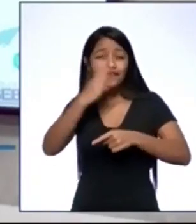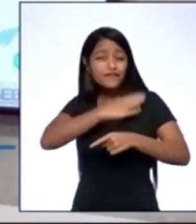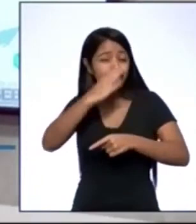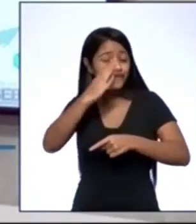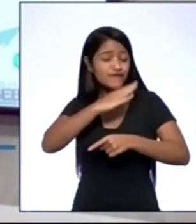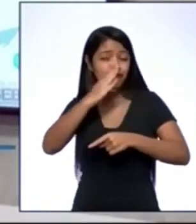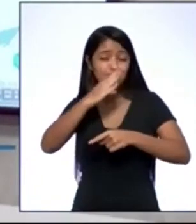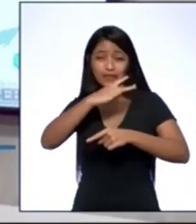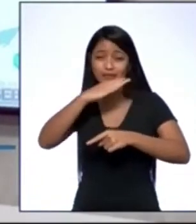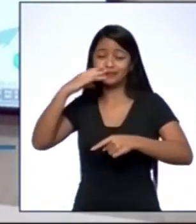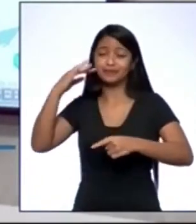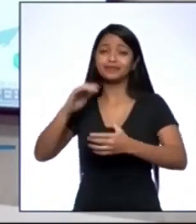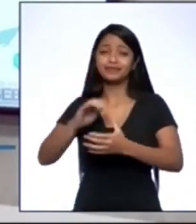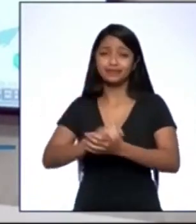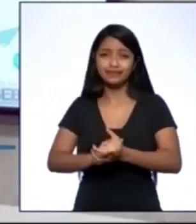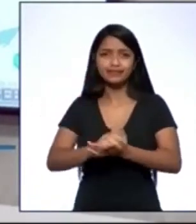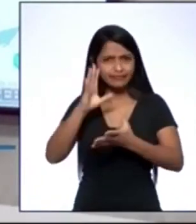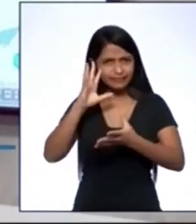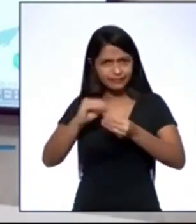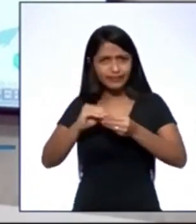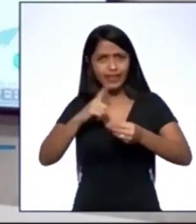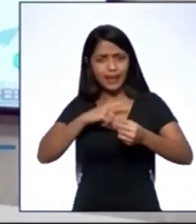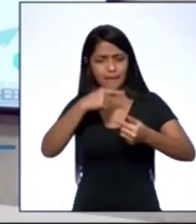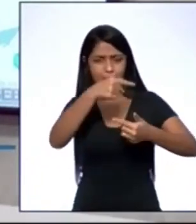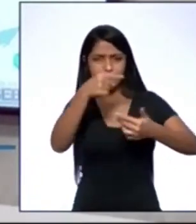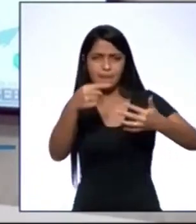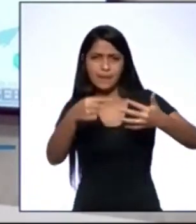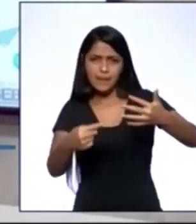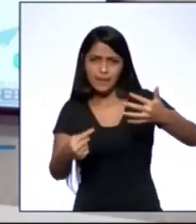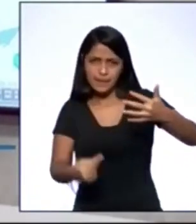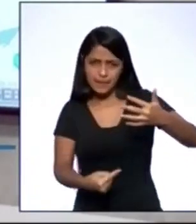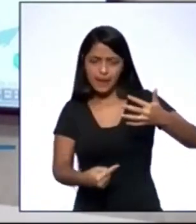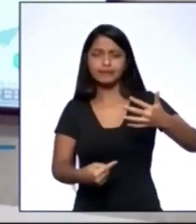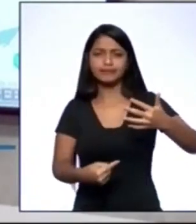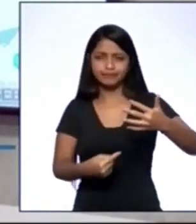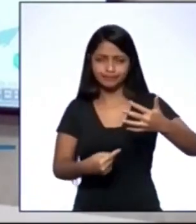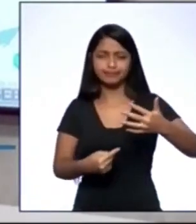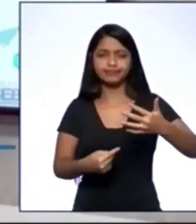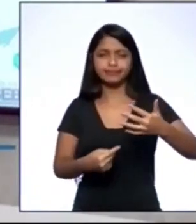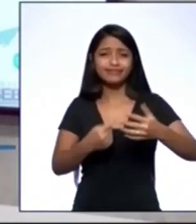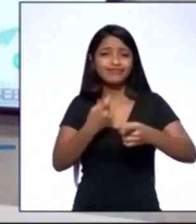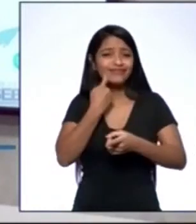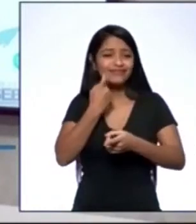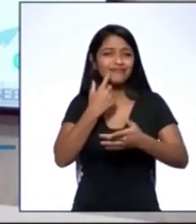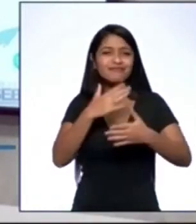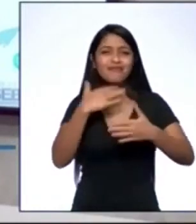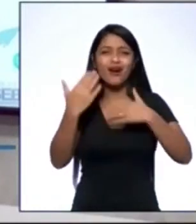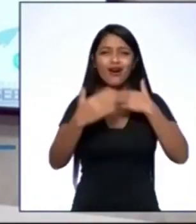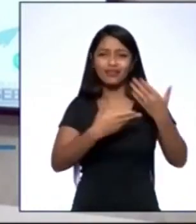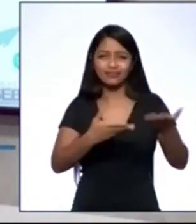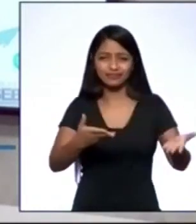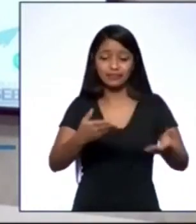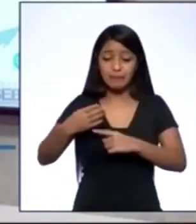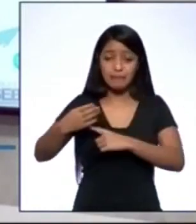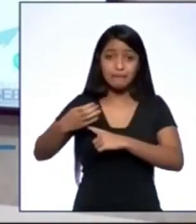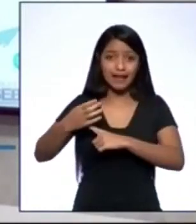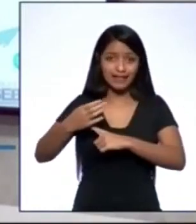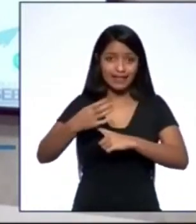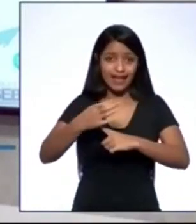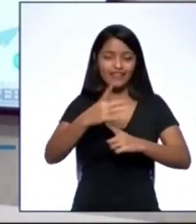alga, mais alga morre, vem as bactérias aeróbias, tira o oxigênio, os peixinhos morrem. Vem as